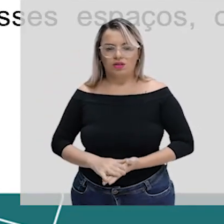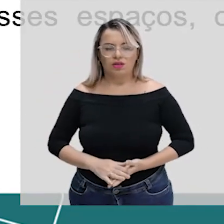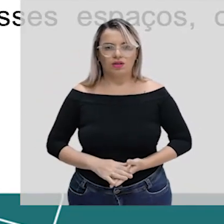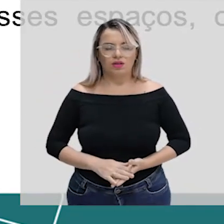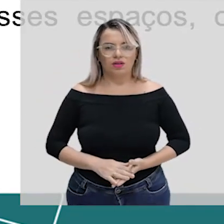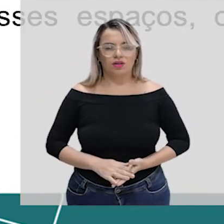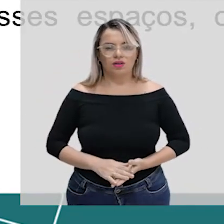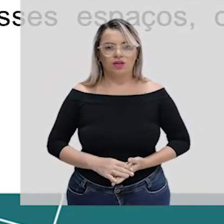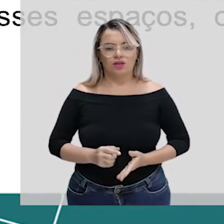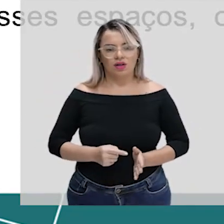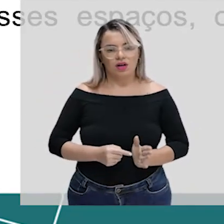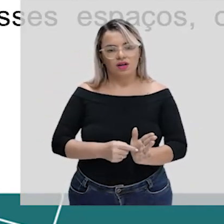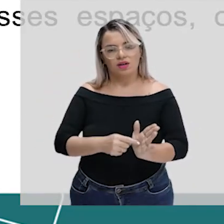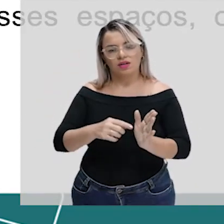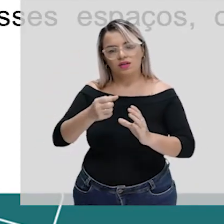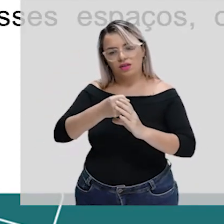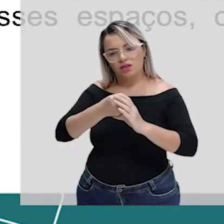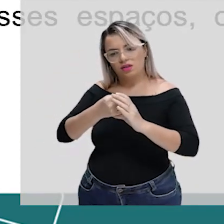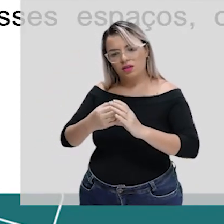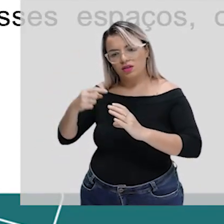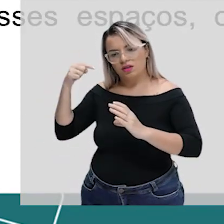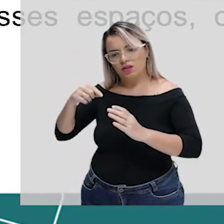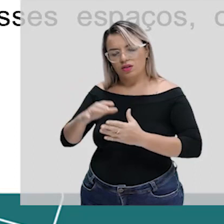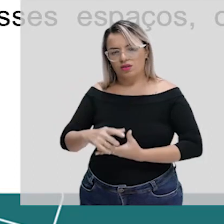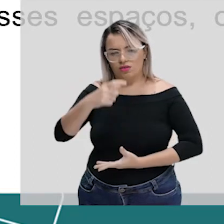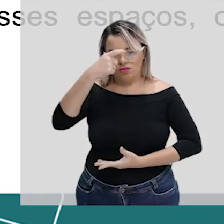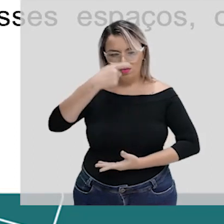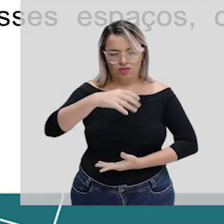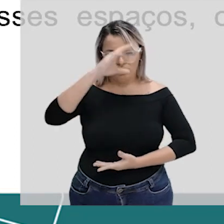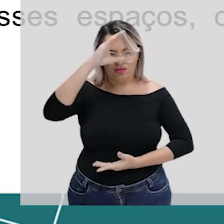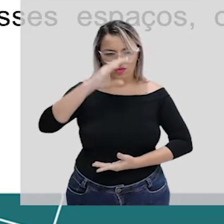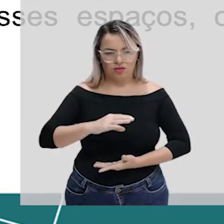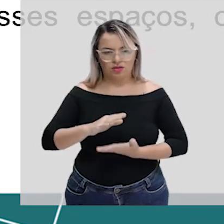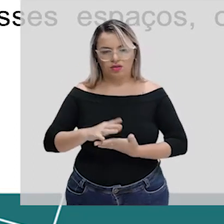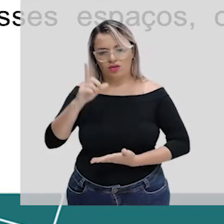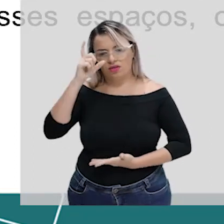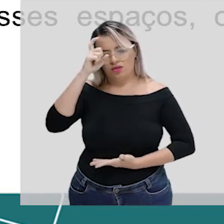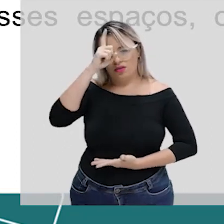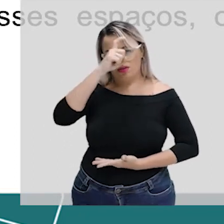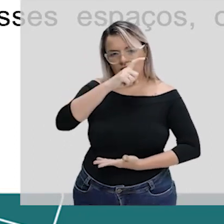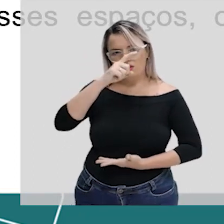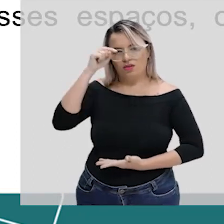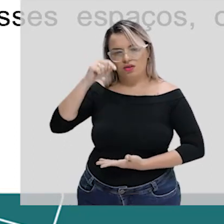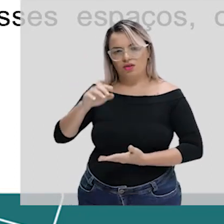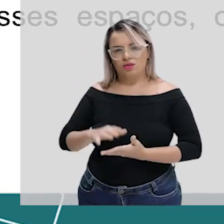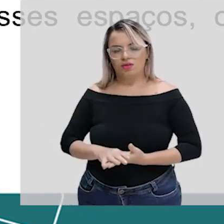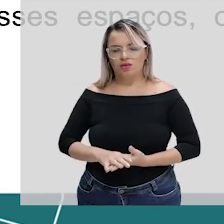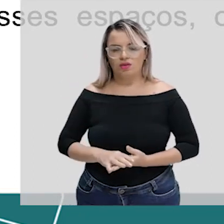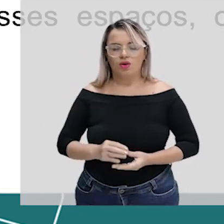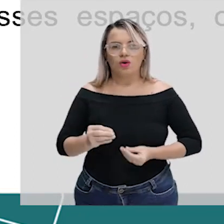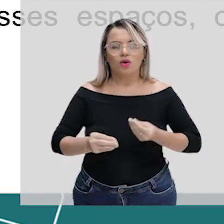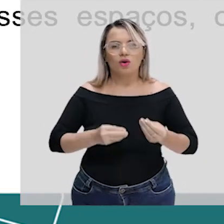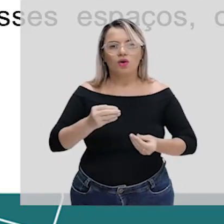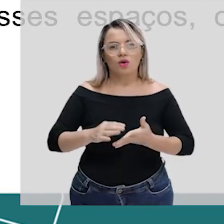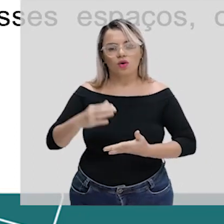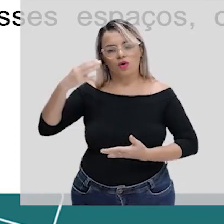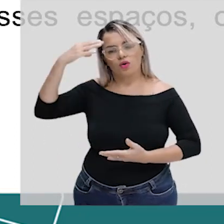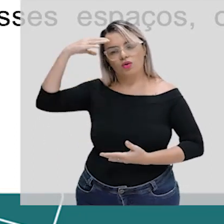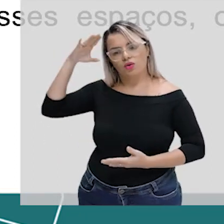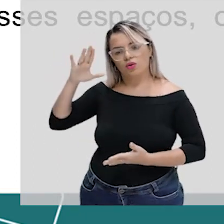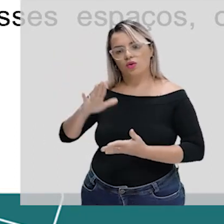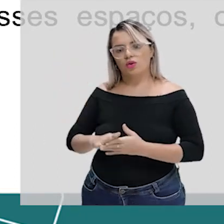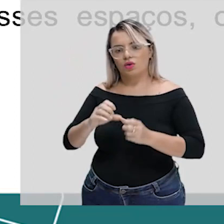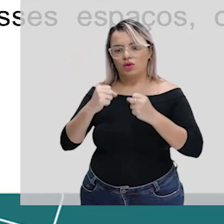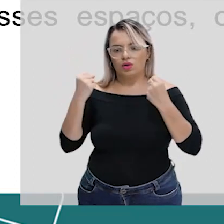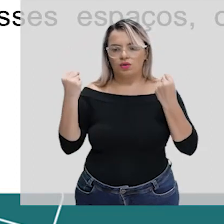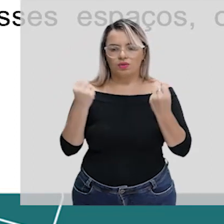Enfatiza-se uma característica marcante do modo de ser brasileiro, que é a dificuldade que o brasileiro tem de cumprir os ritos sociais, que